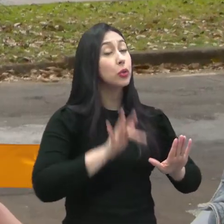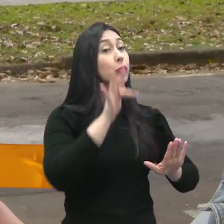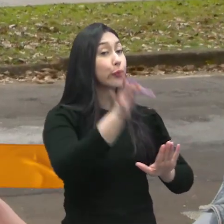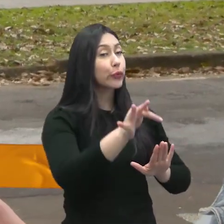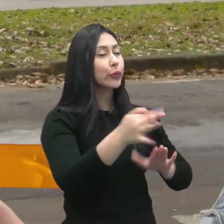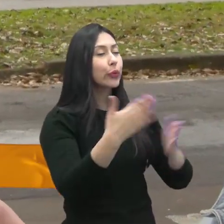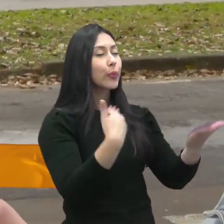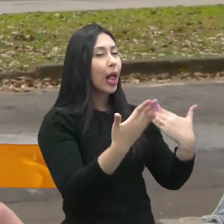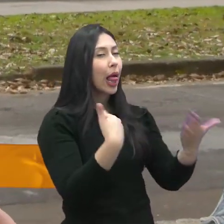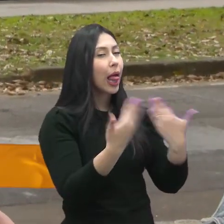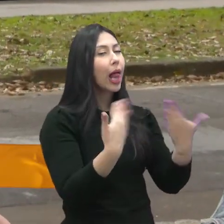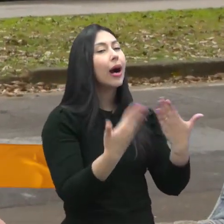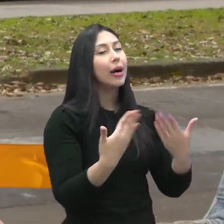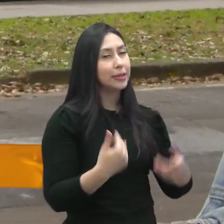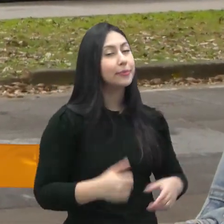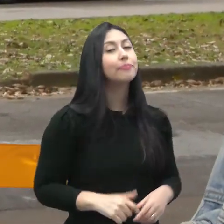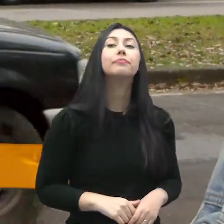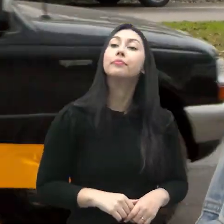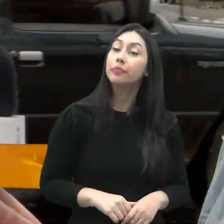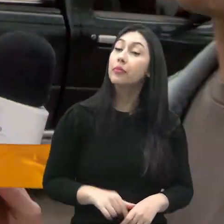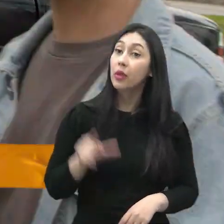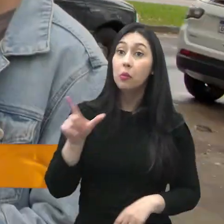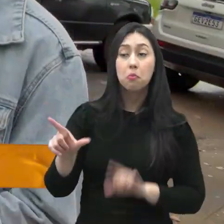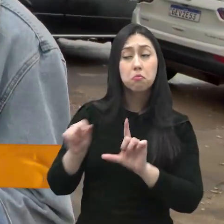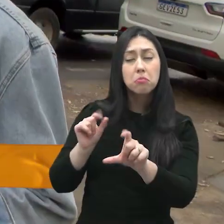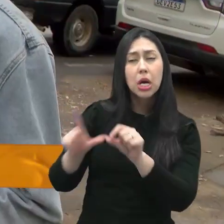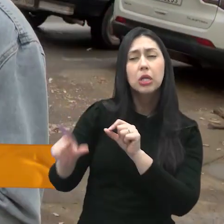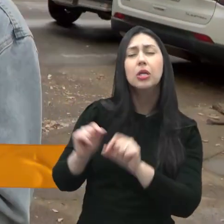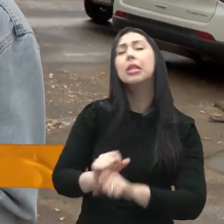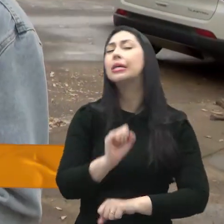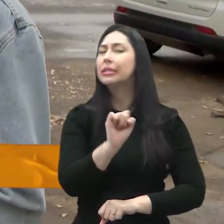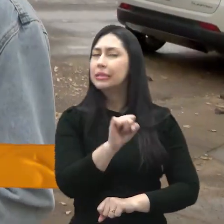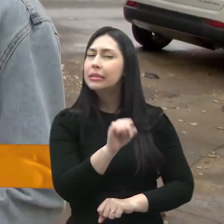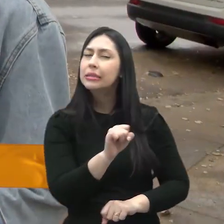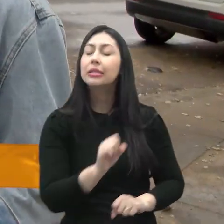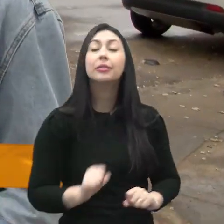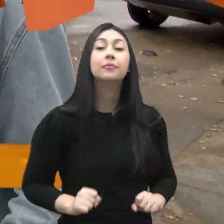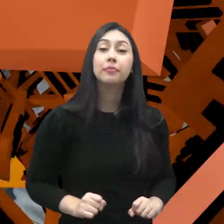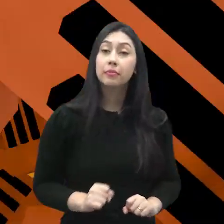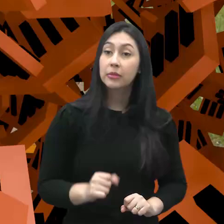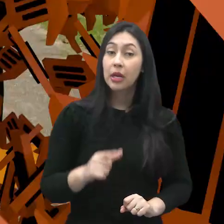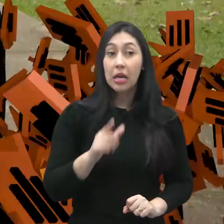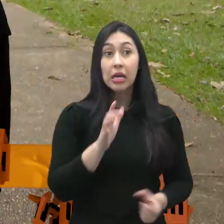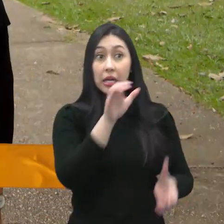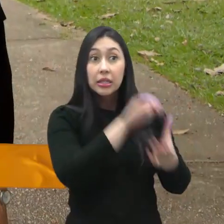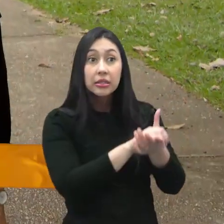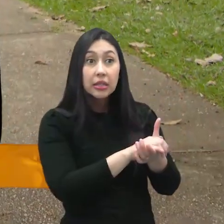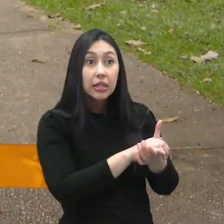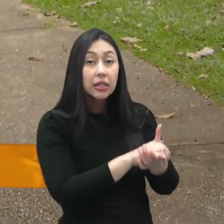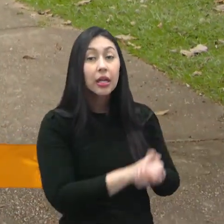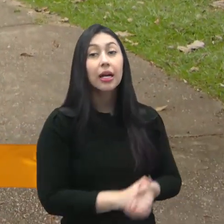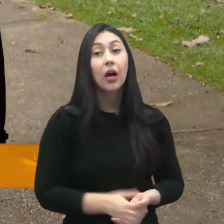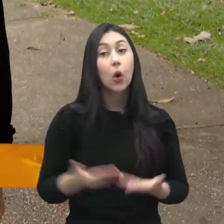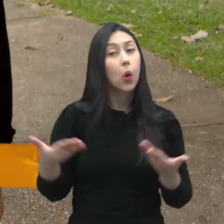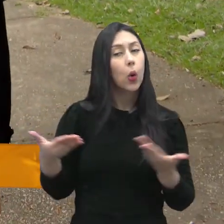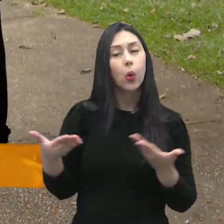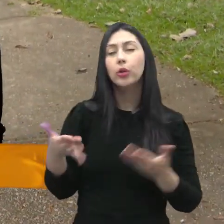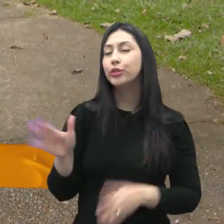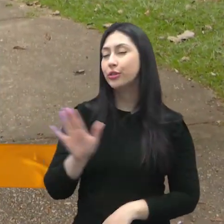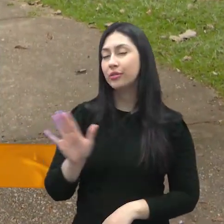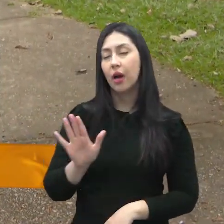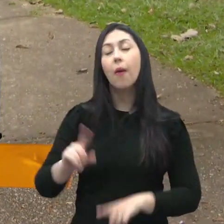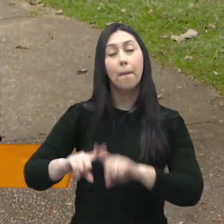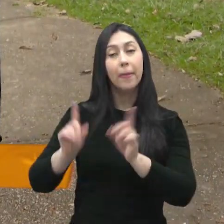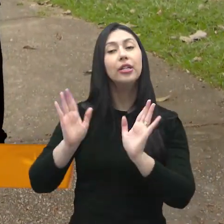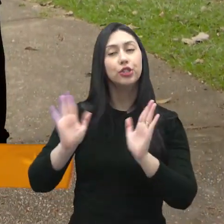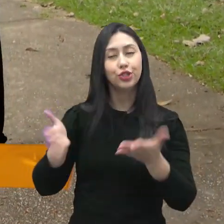conversar, mas a vasectomia seria bem importante. É uma opção, tá ali no radar. É uma opção. A senhora tem marido? É casada?